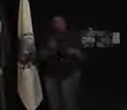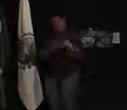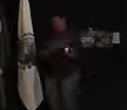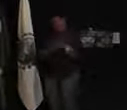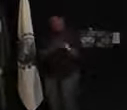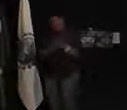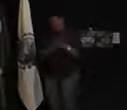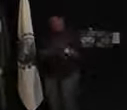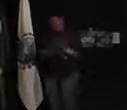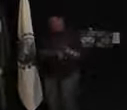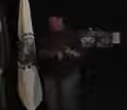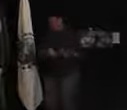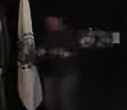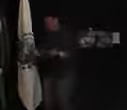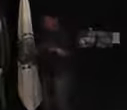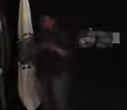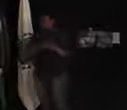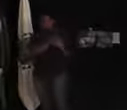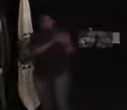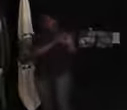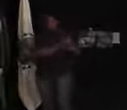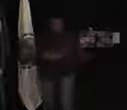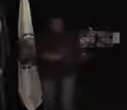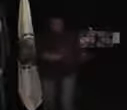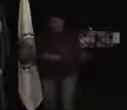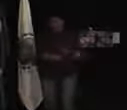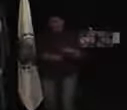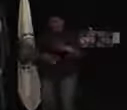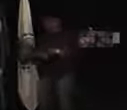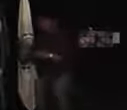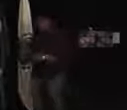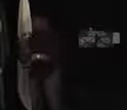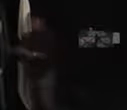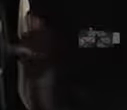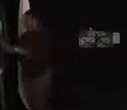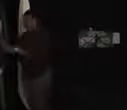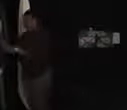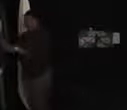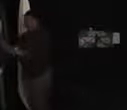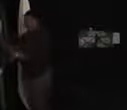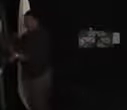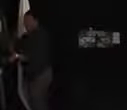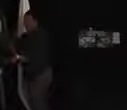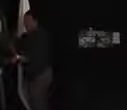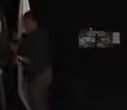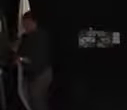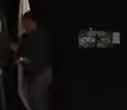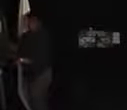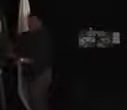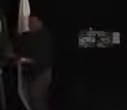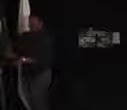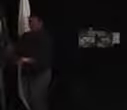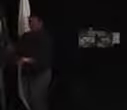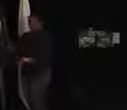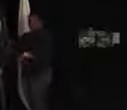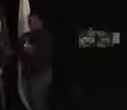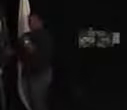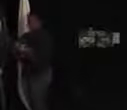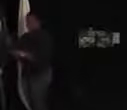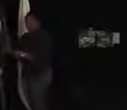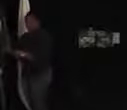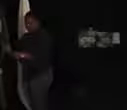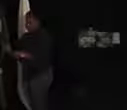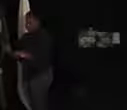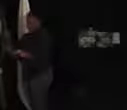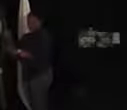Nesse meio tempo, ela já aproveita e faz um lanche também, belisca uma tortinha na geladeira. Aí vai lá na